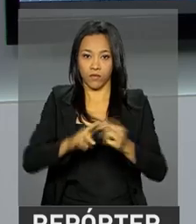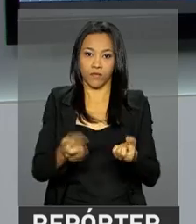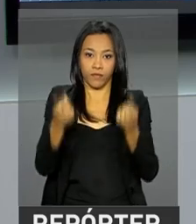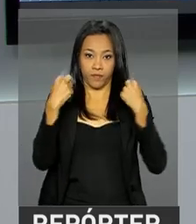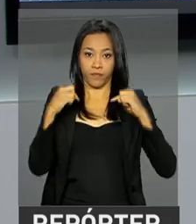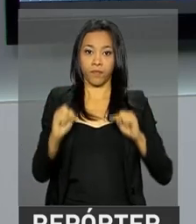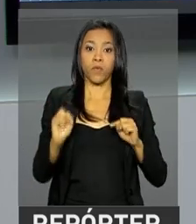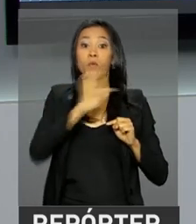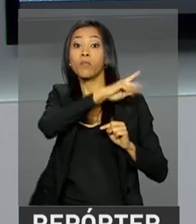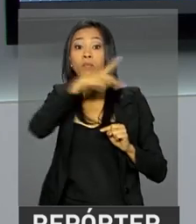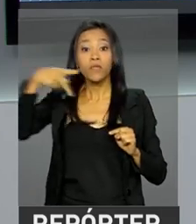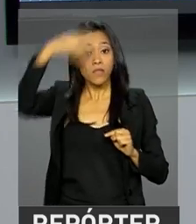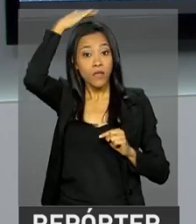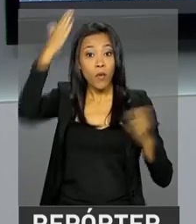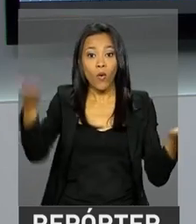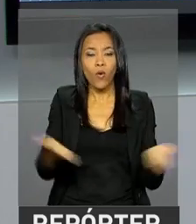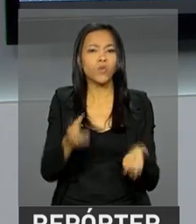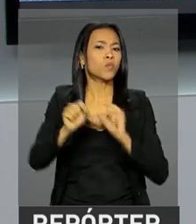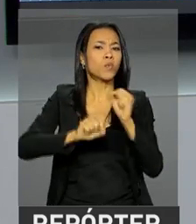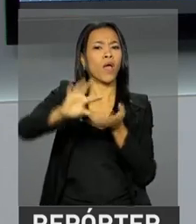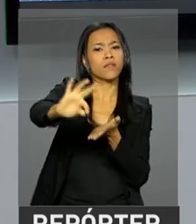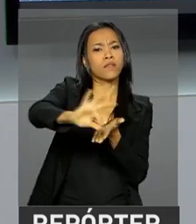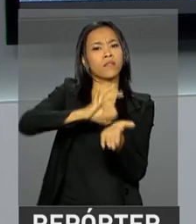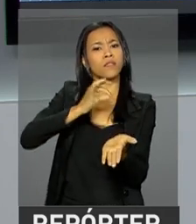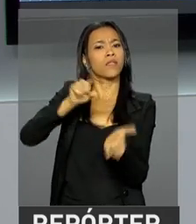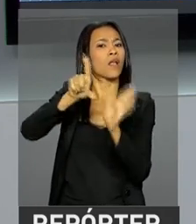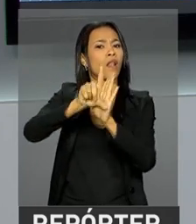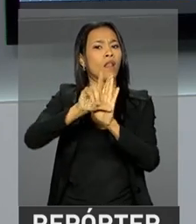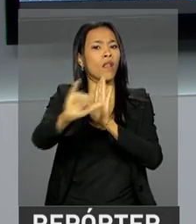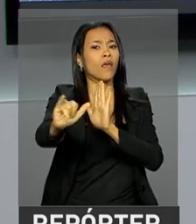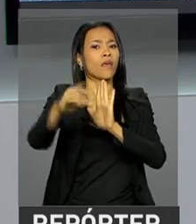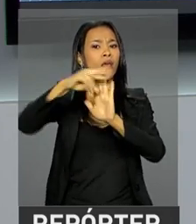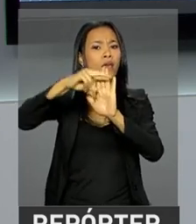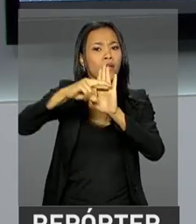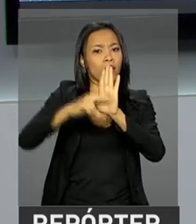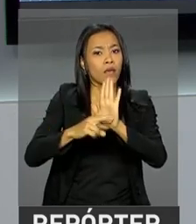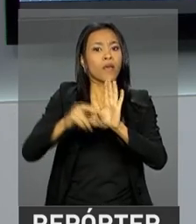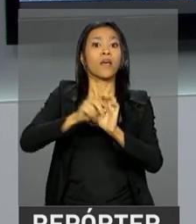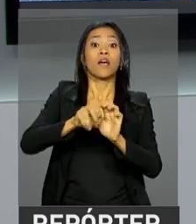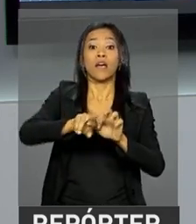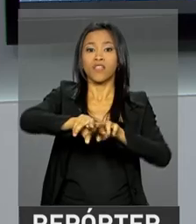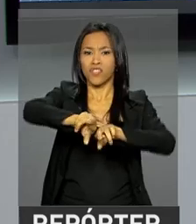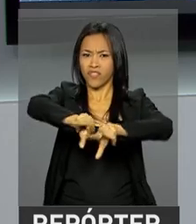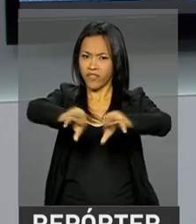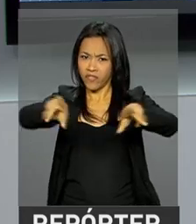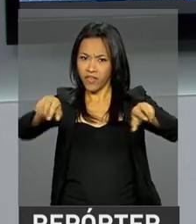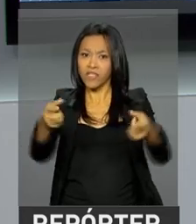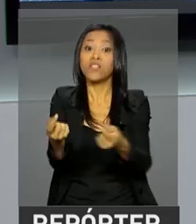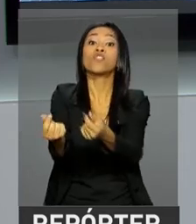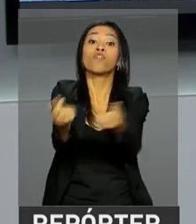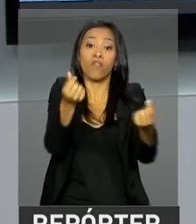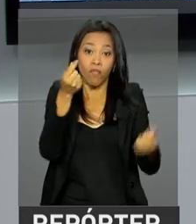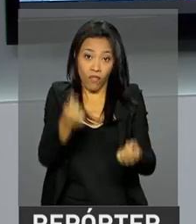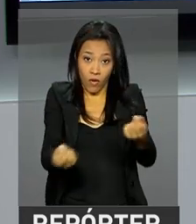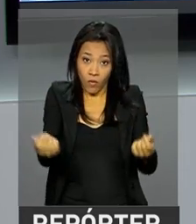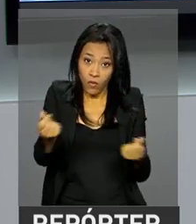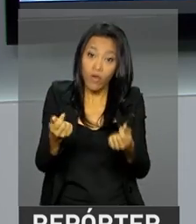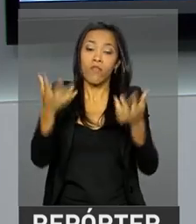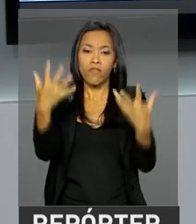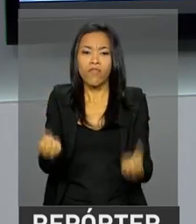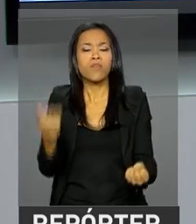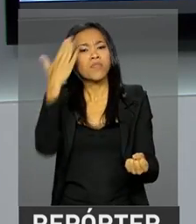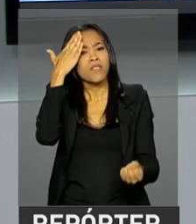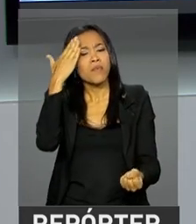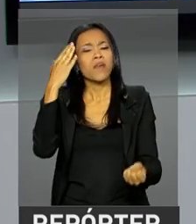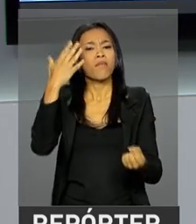presidente Michel Temer sanciona hoje a lei que regulamenta a diferenciação de preços. Vamos então ao Palácio do Planalto saber os detalhes